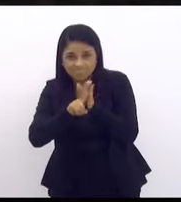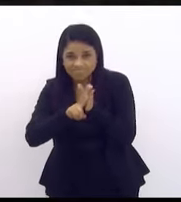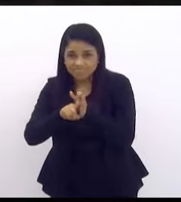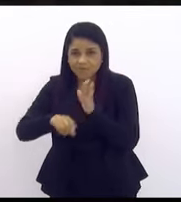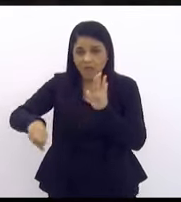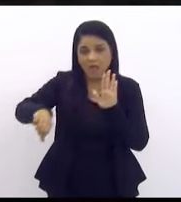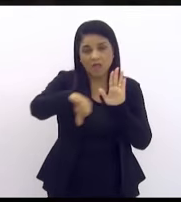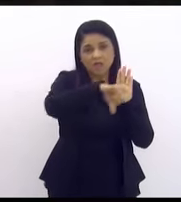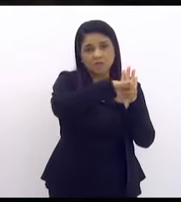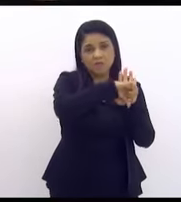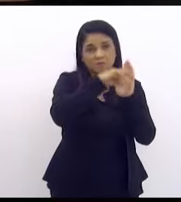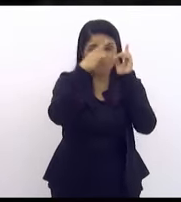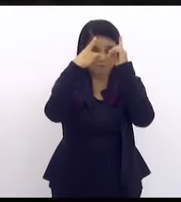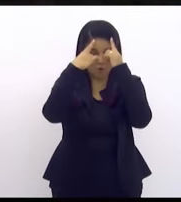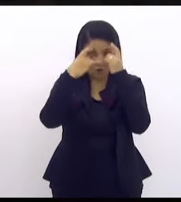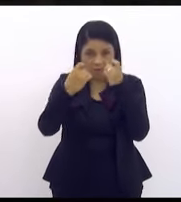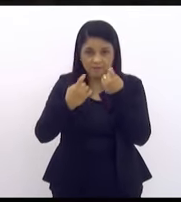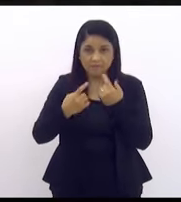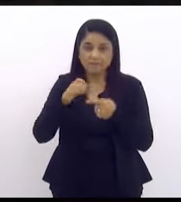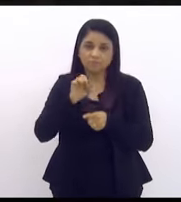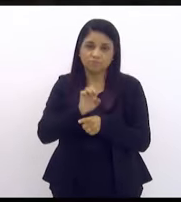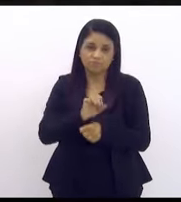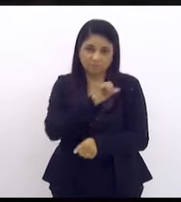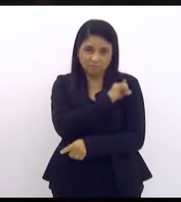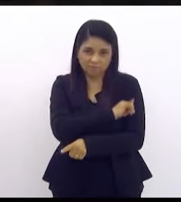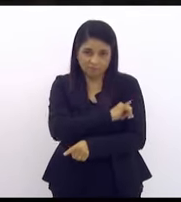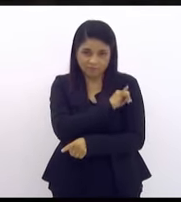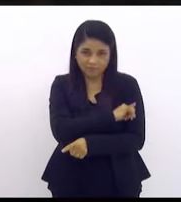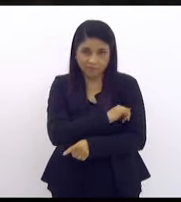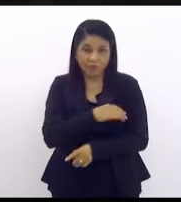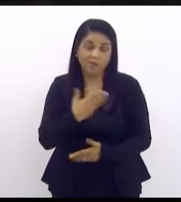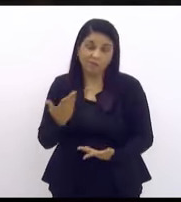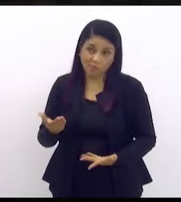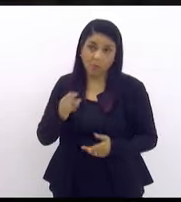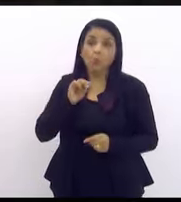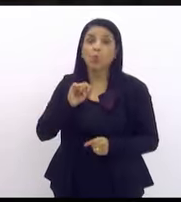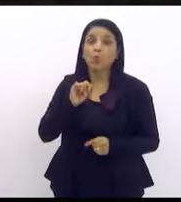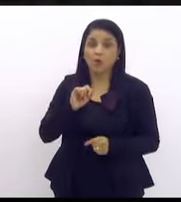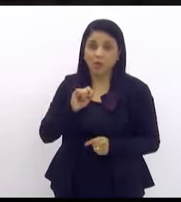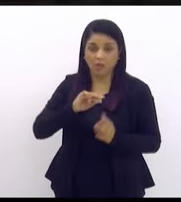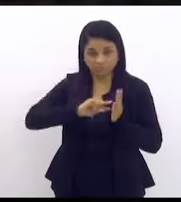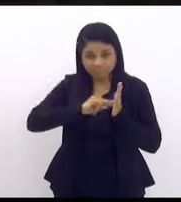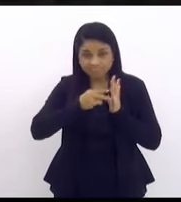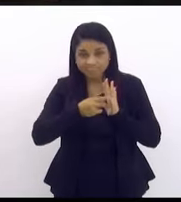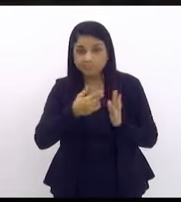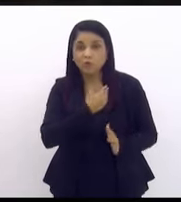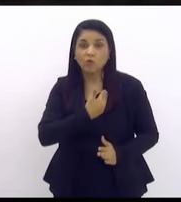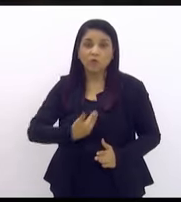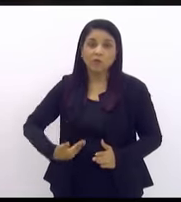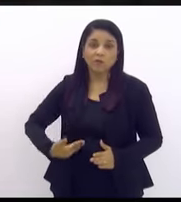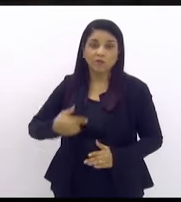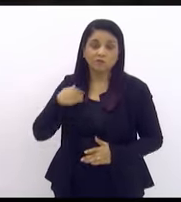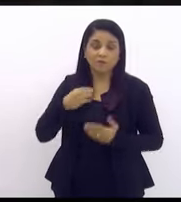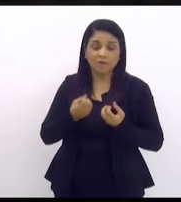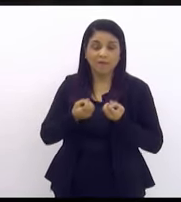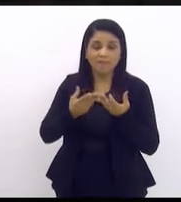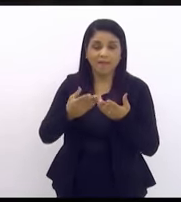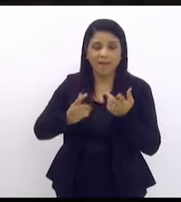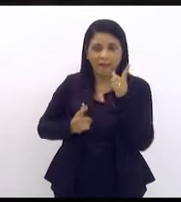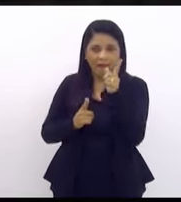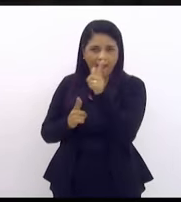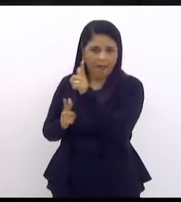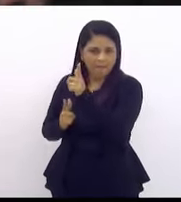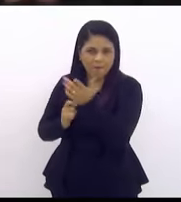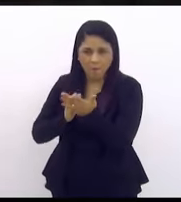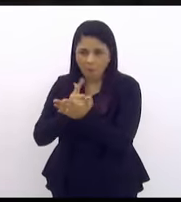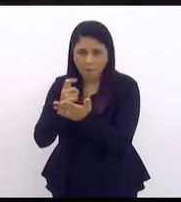crimes e violência no Estado do Rio de Janeiro. Ou seja, o governador vai dar mais arma, vai dar mais caveirão, vai dar um